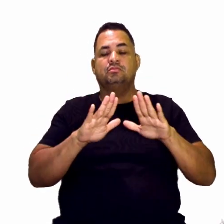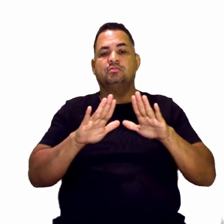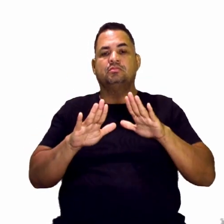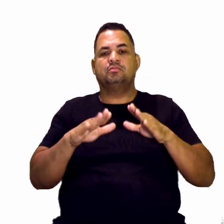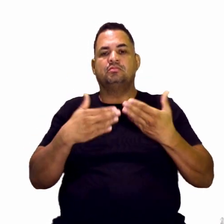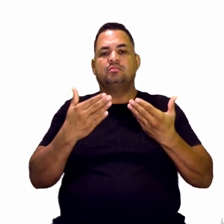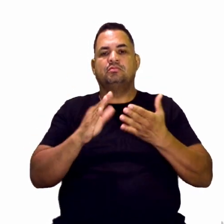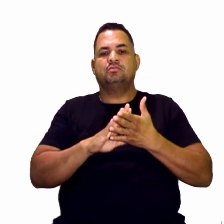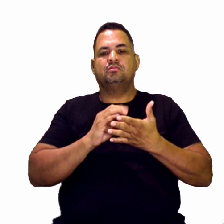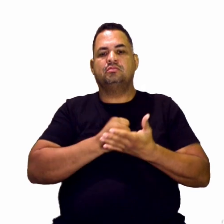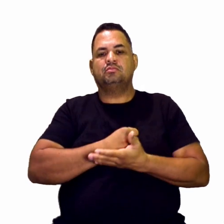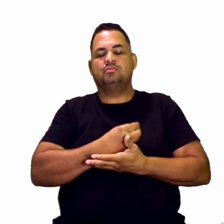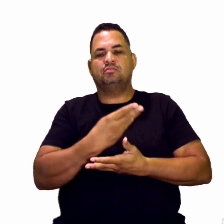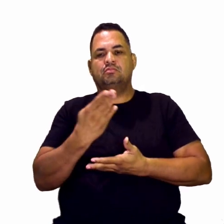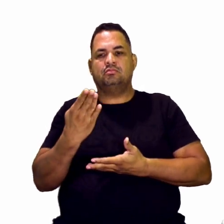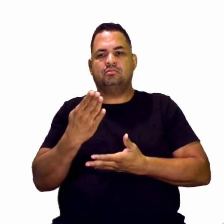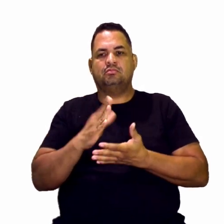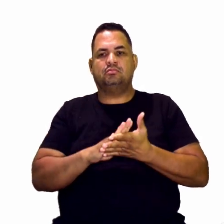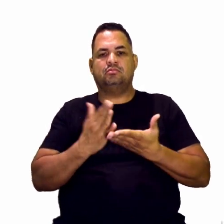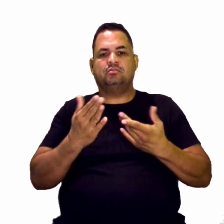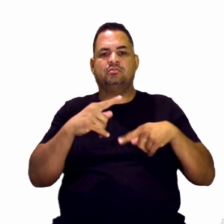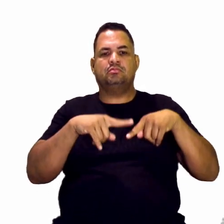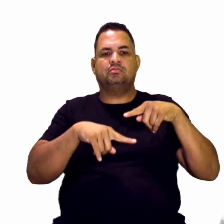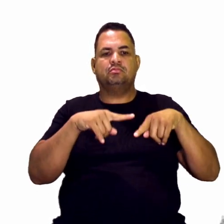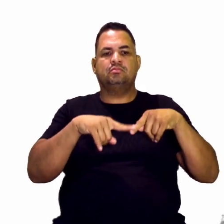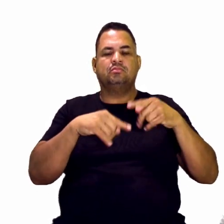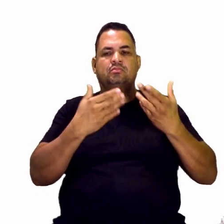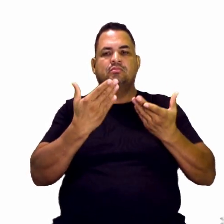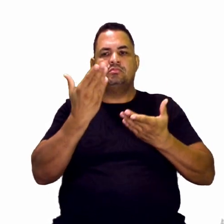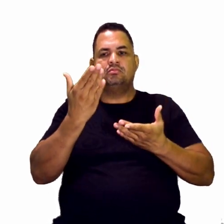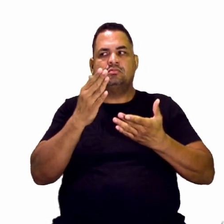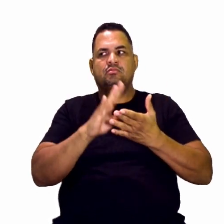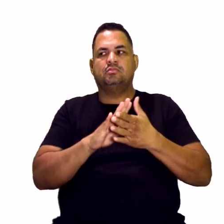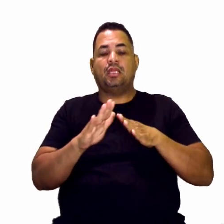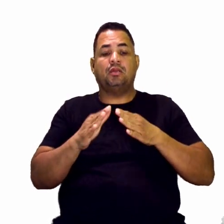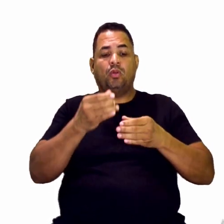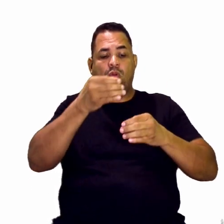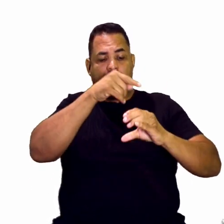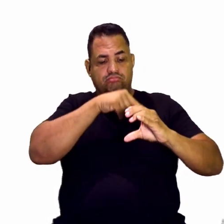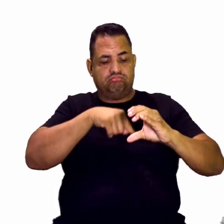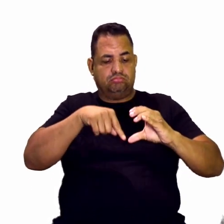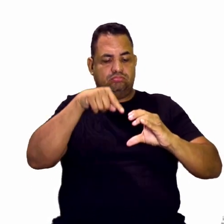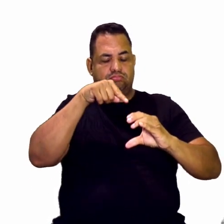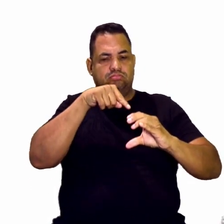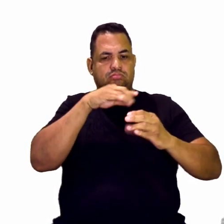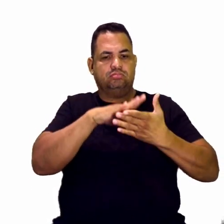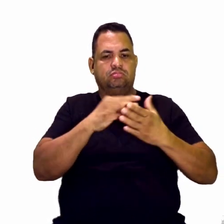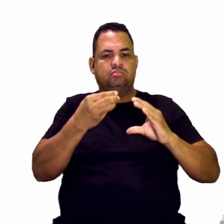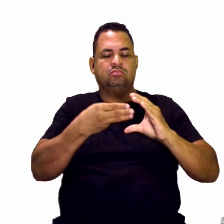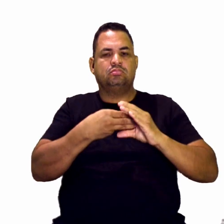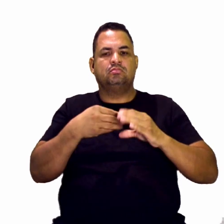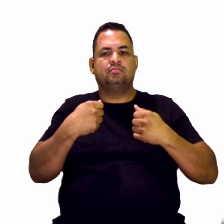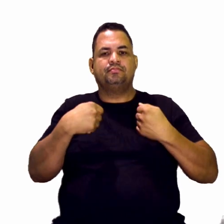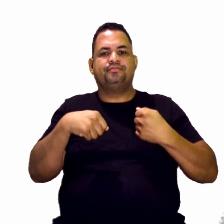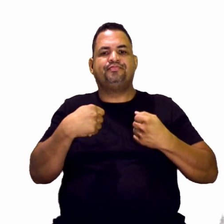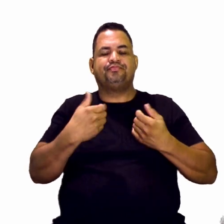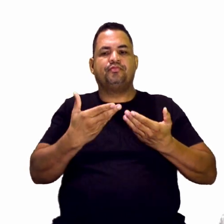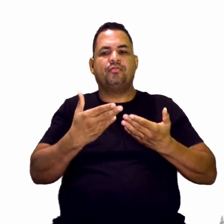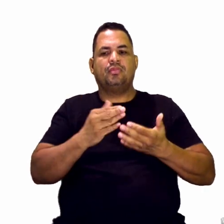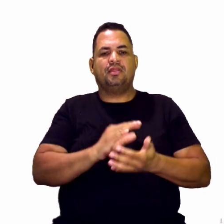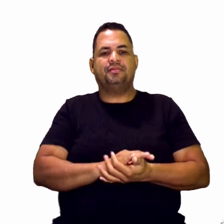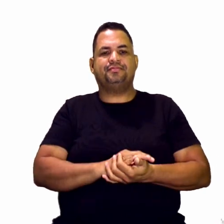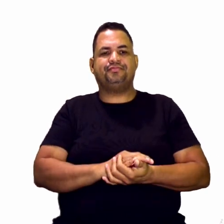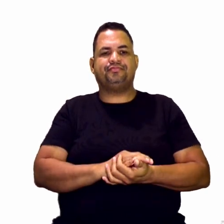da concentração, né, de soluto em um determinado local. Então, se está precisando